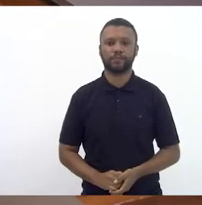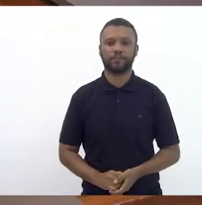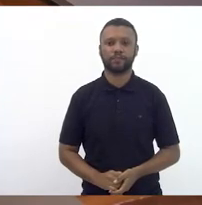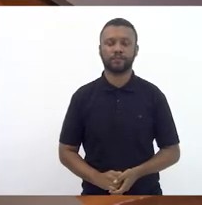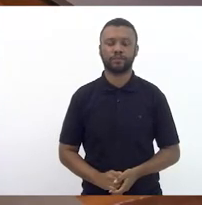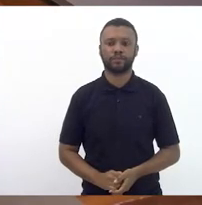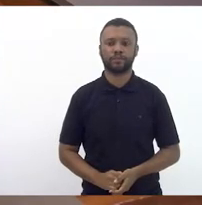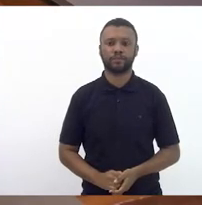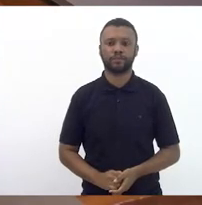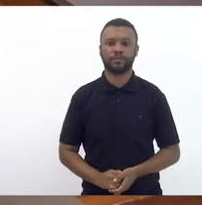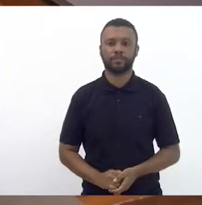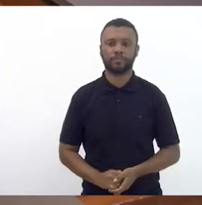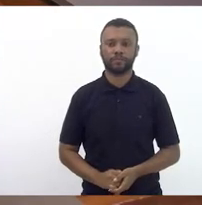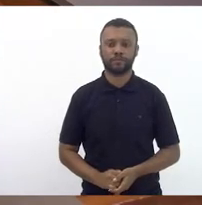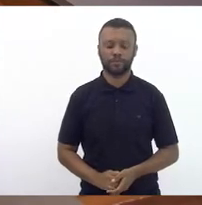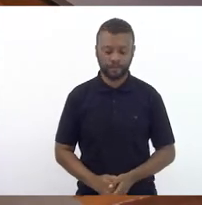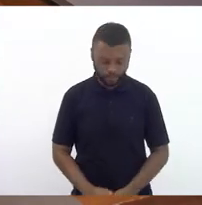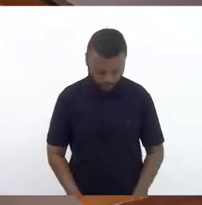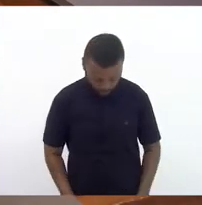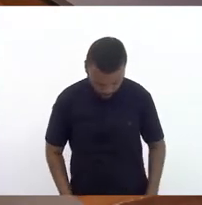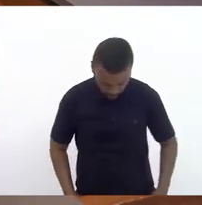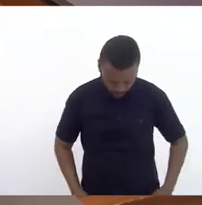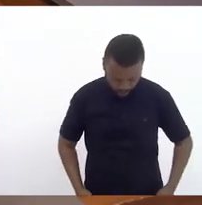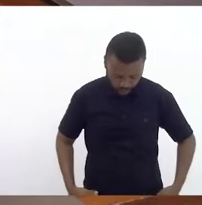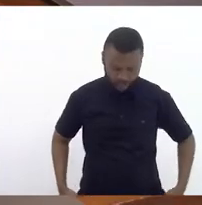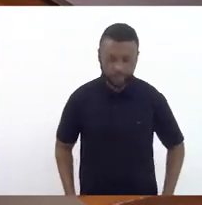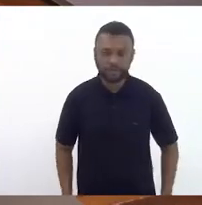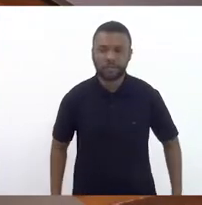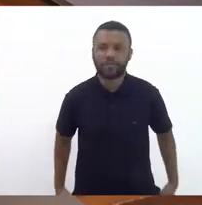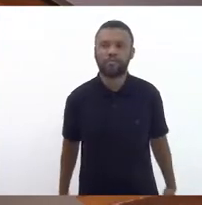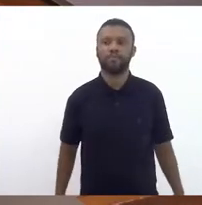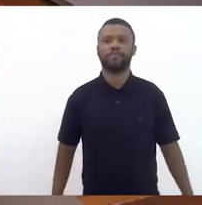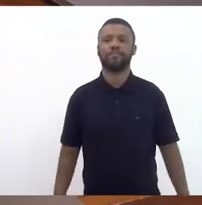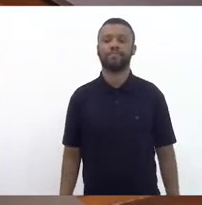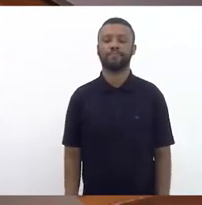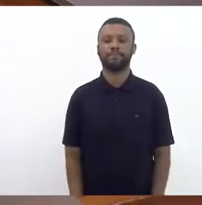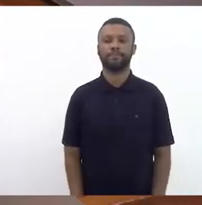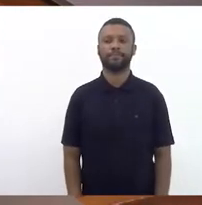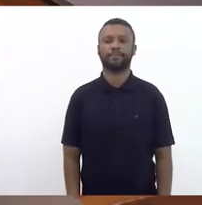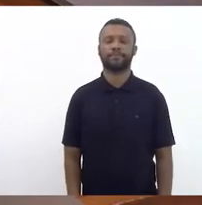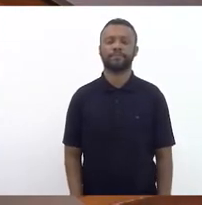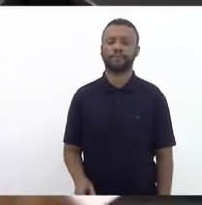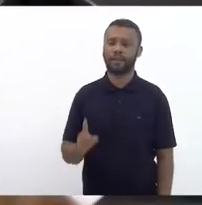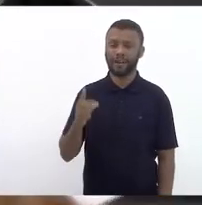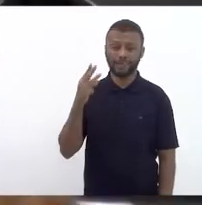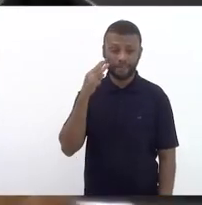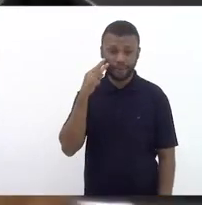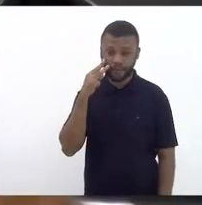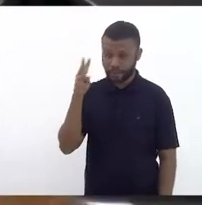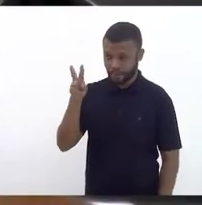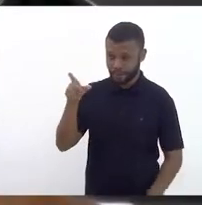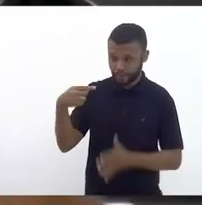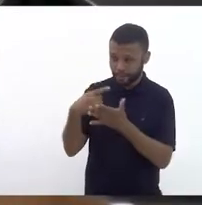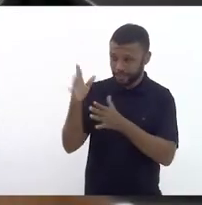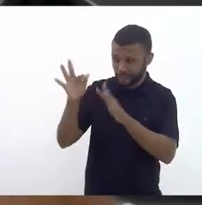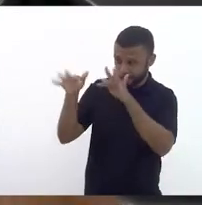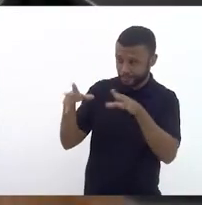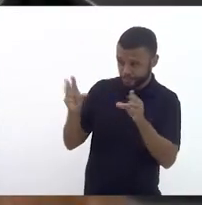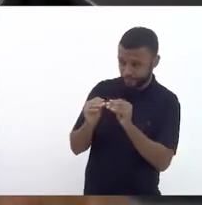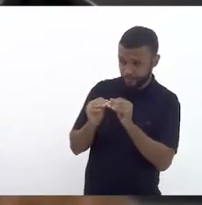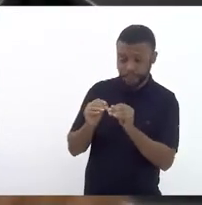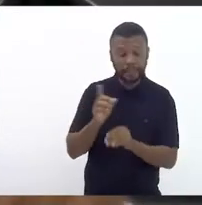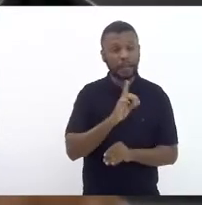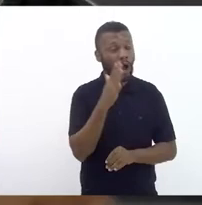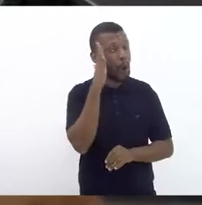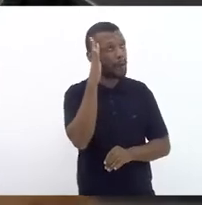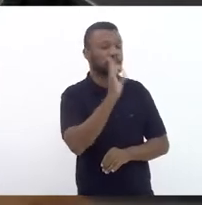Não pode confundir, ele está com a palavra. O Valdec, você também perguntou, ele já terminou? Não, acho que não. Imagino que